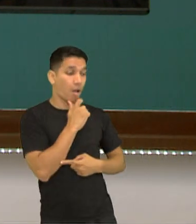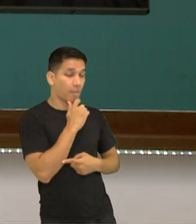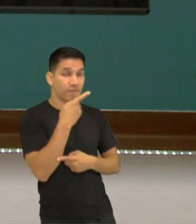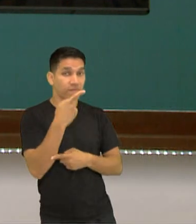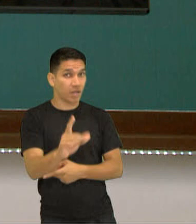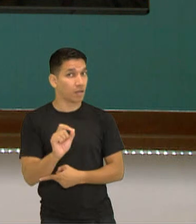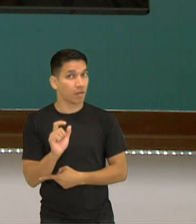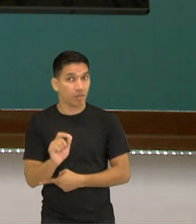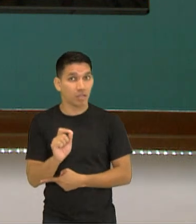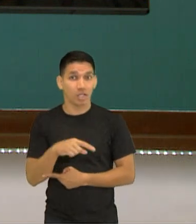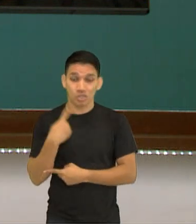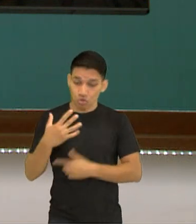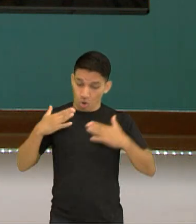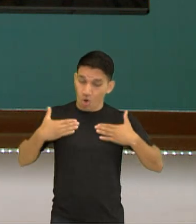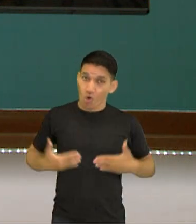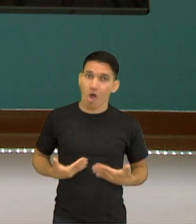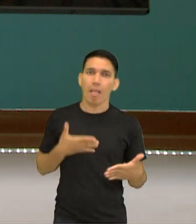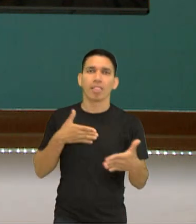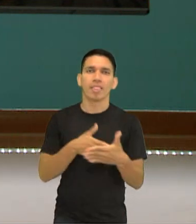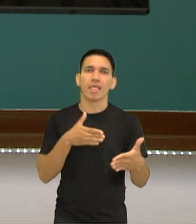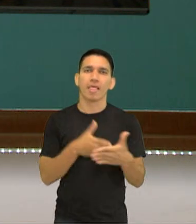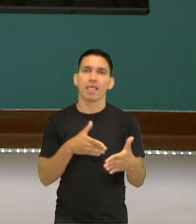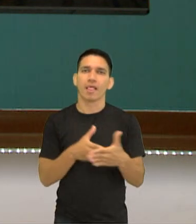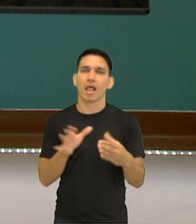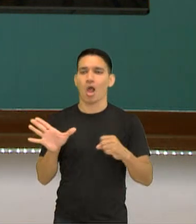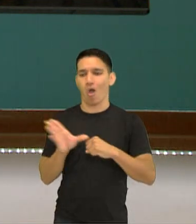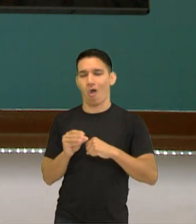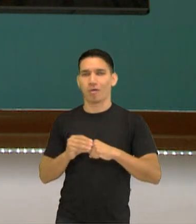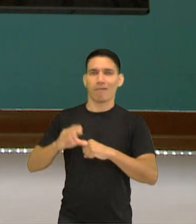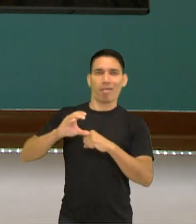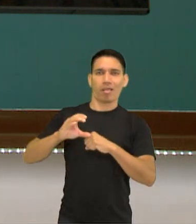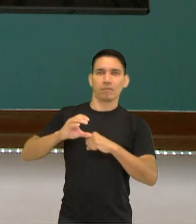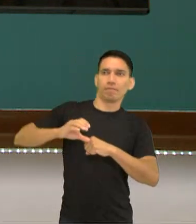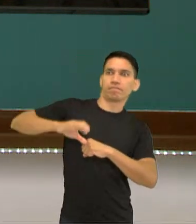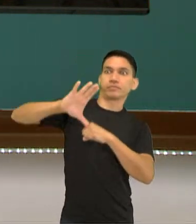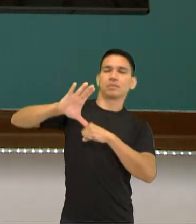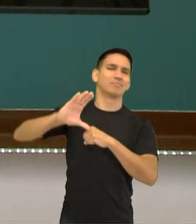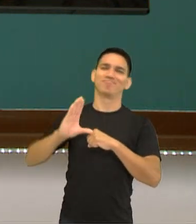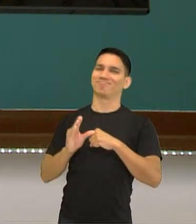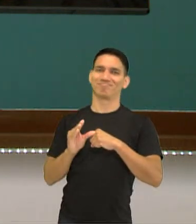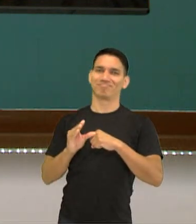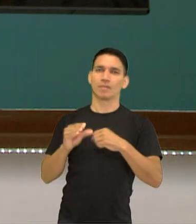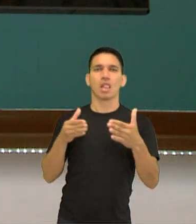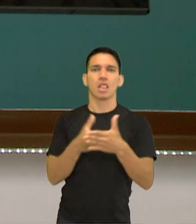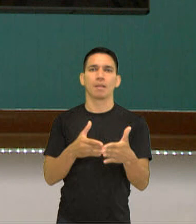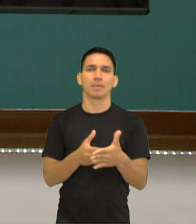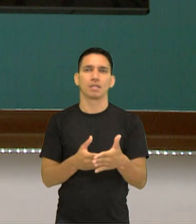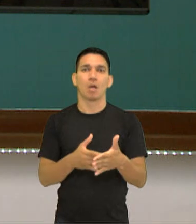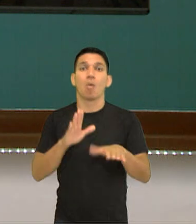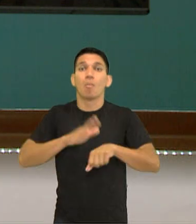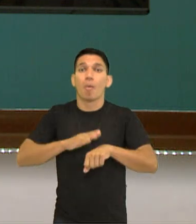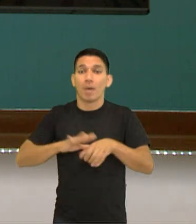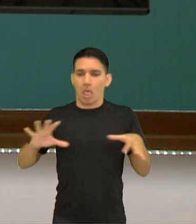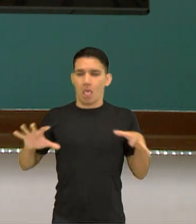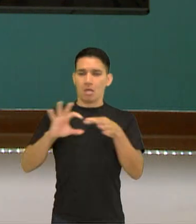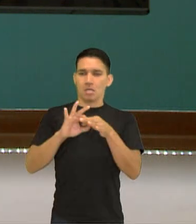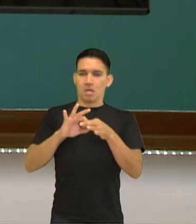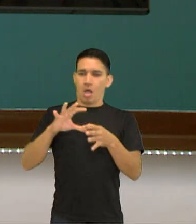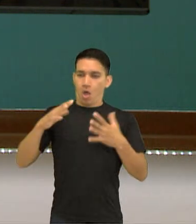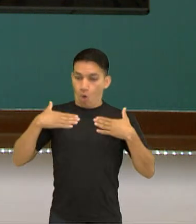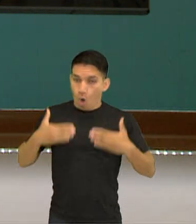limite também ao conhecimento verdadeiro. Quando acontece essa união entre corpo e alma,